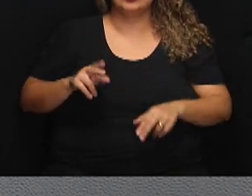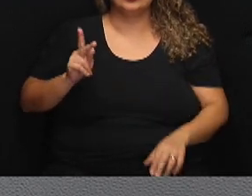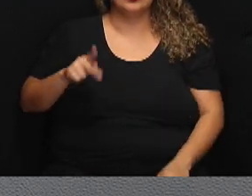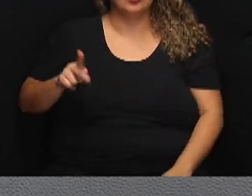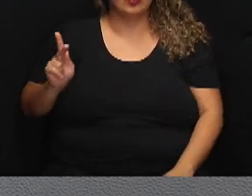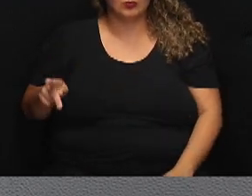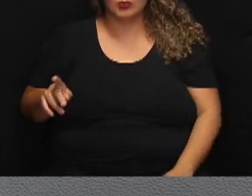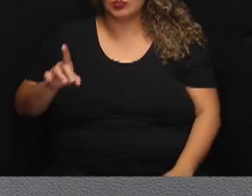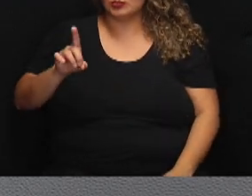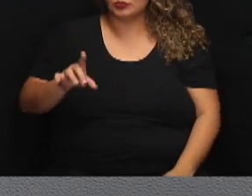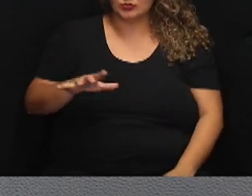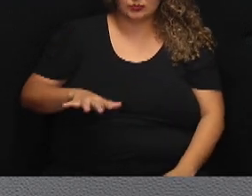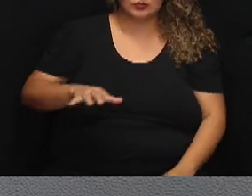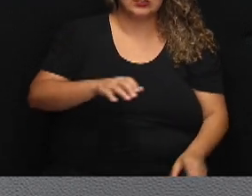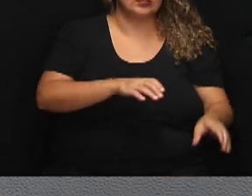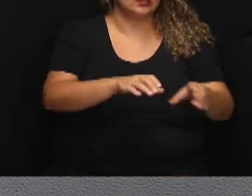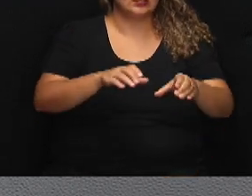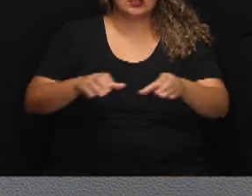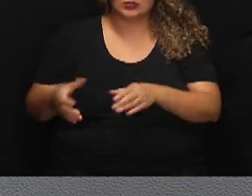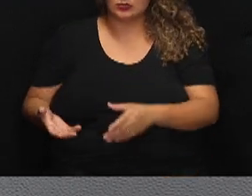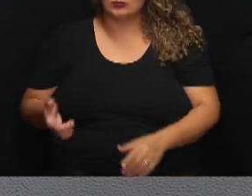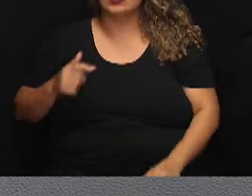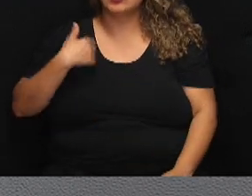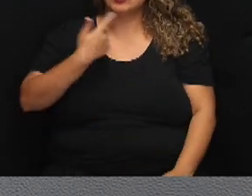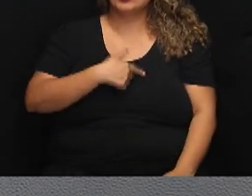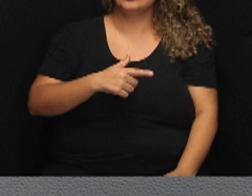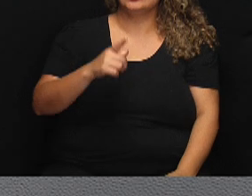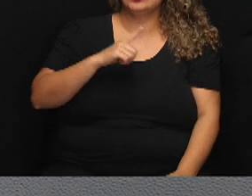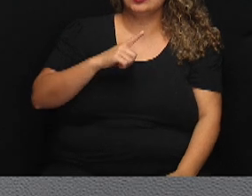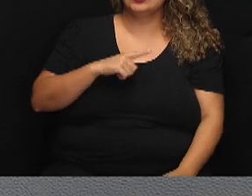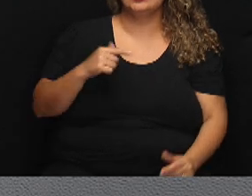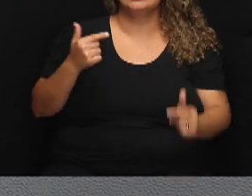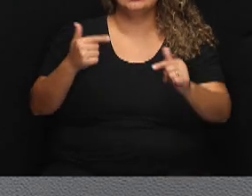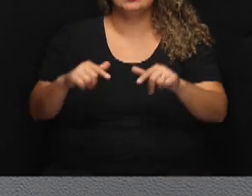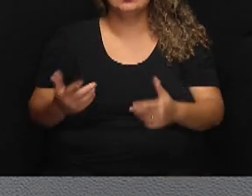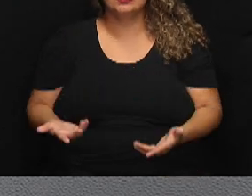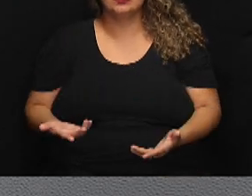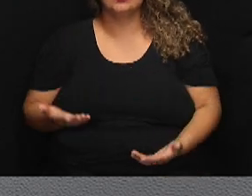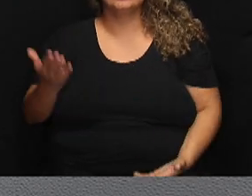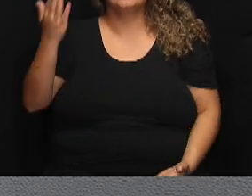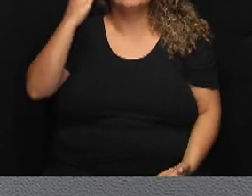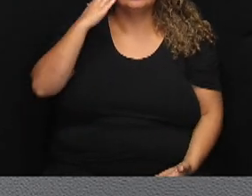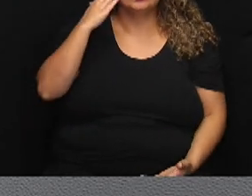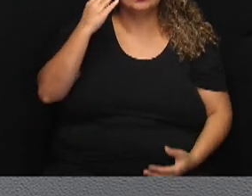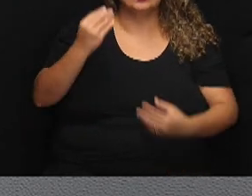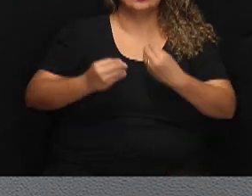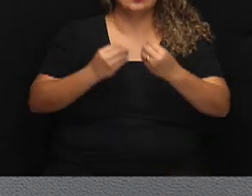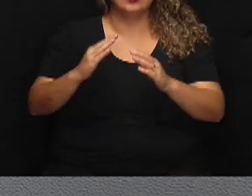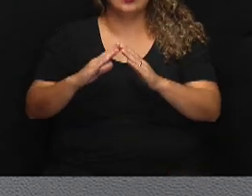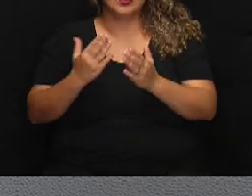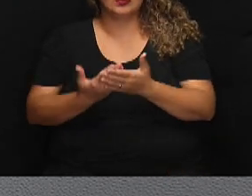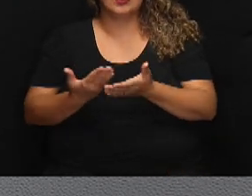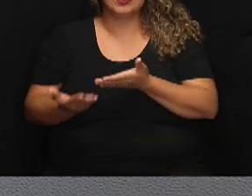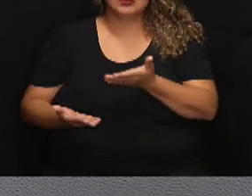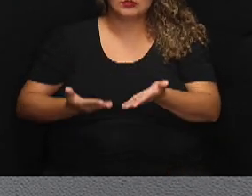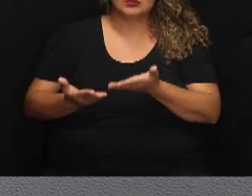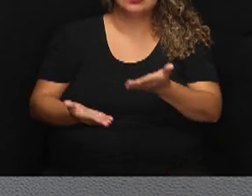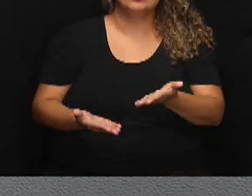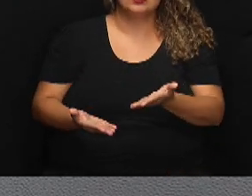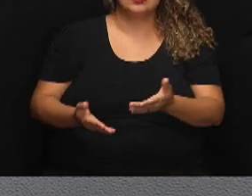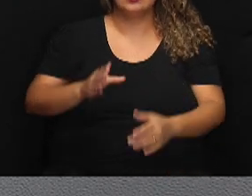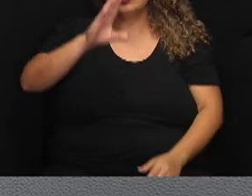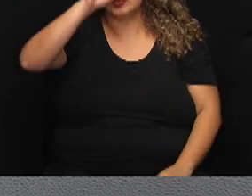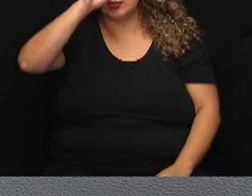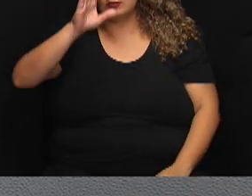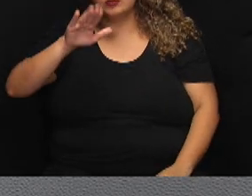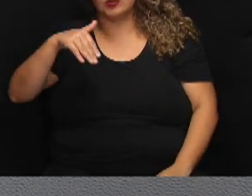professores, diretores, coordenadores, para que a gente tivesse esse espaço, né, de entender como que as escolas estavam tratando, né, principalmente